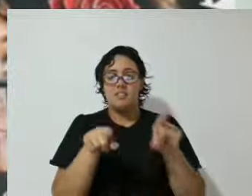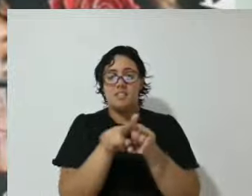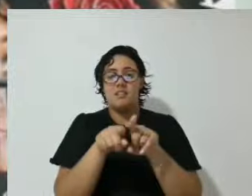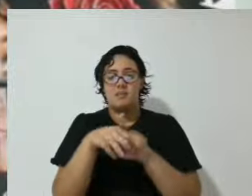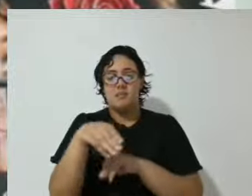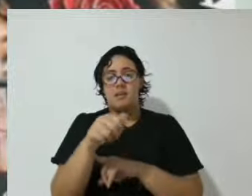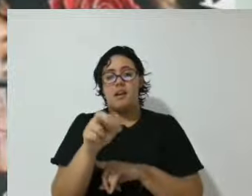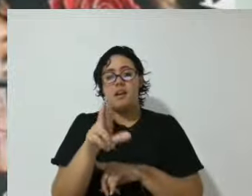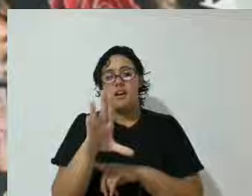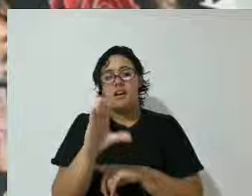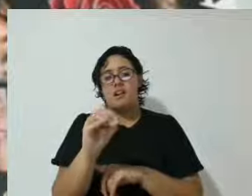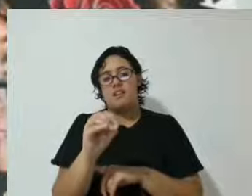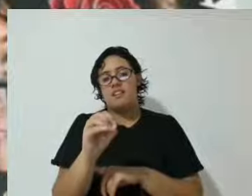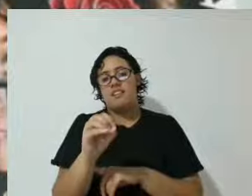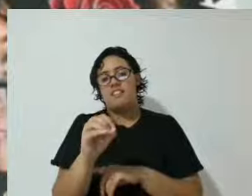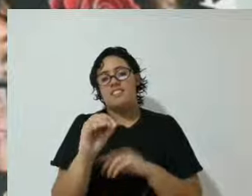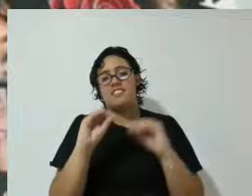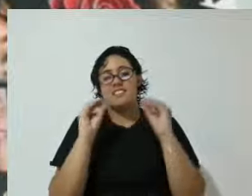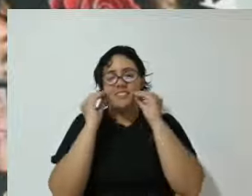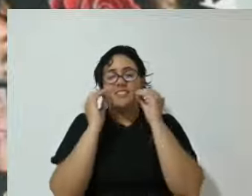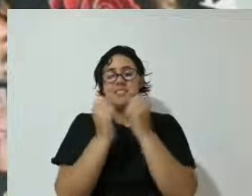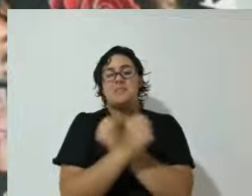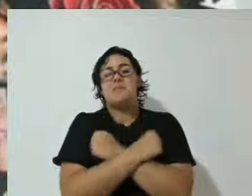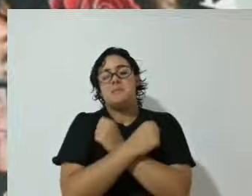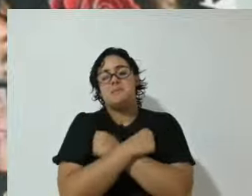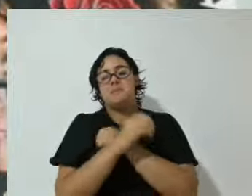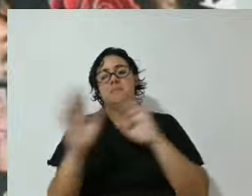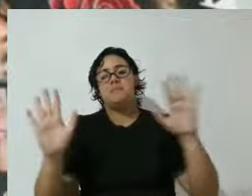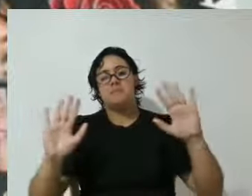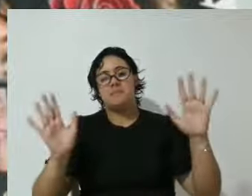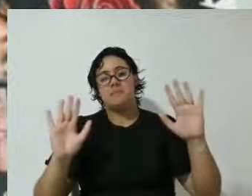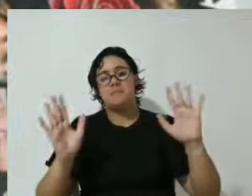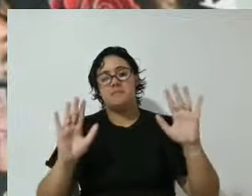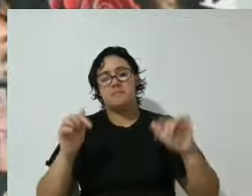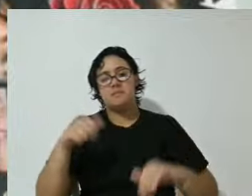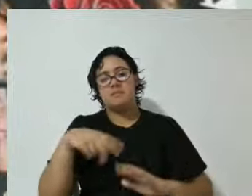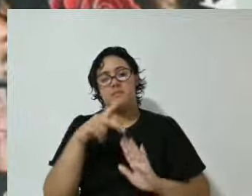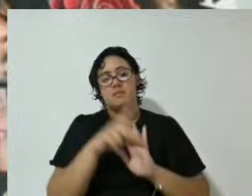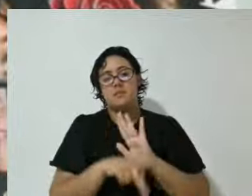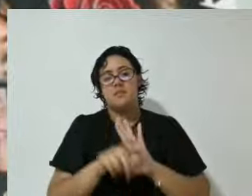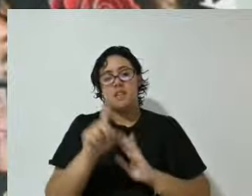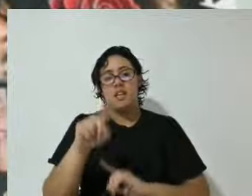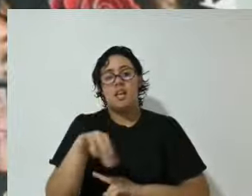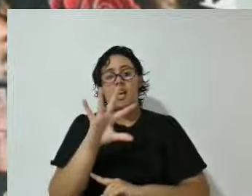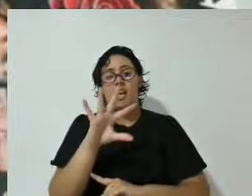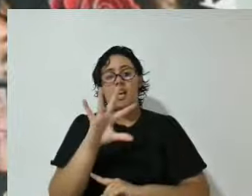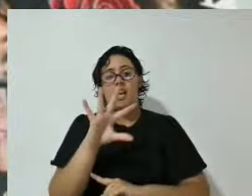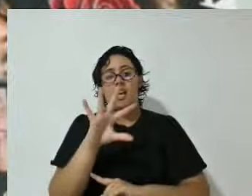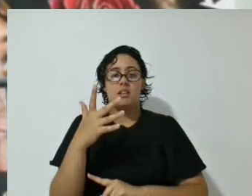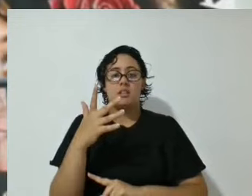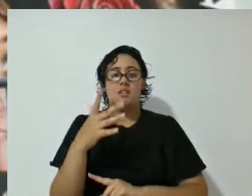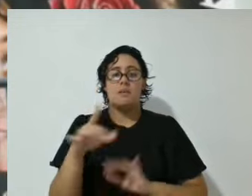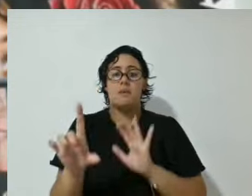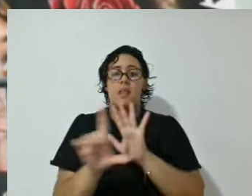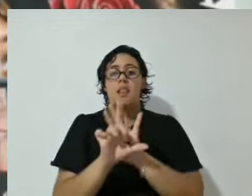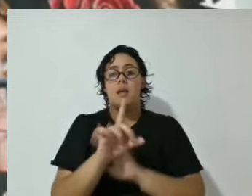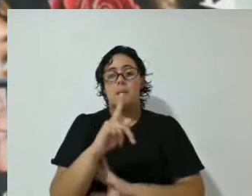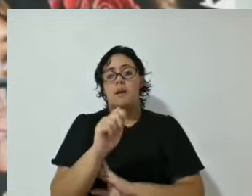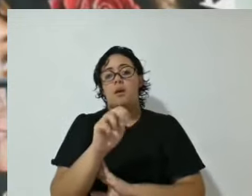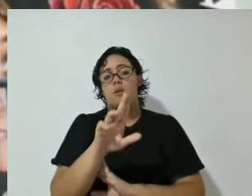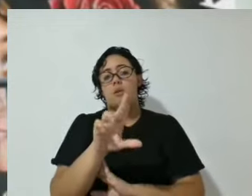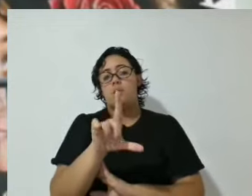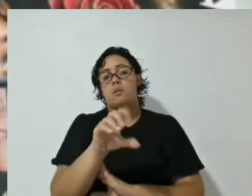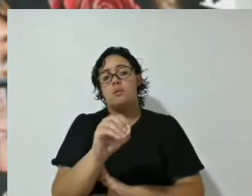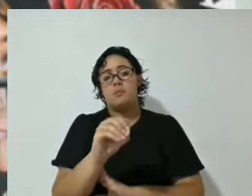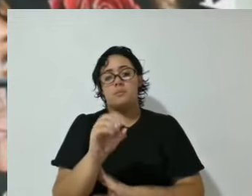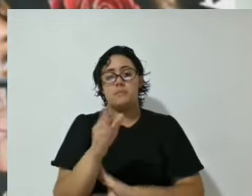minha querida. Beijo grande. Esse Um beijo. projeto realizado pela Lei Paulo Gustavo, 30